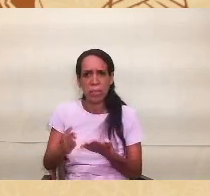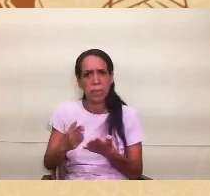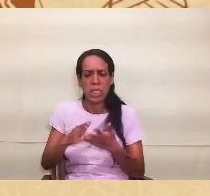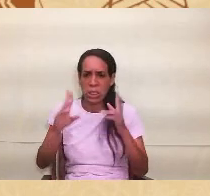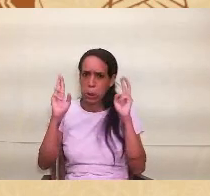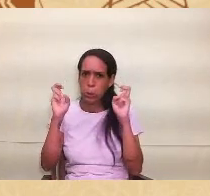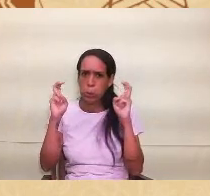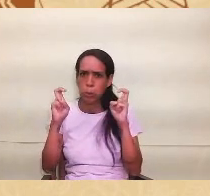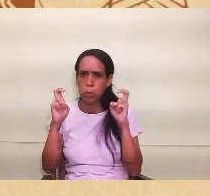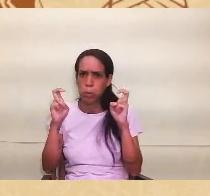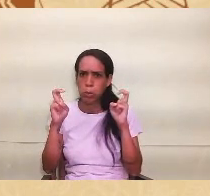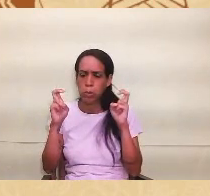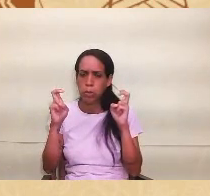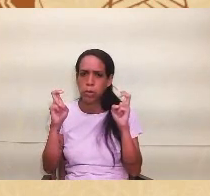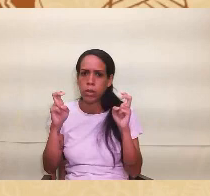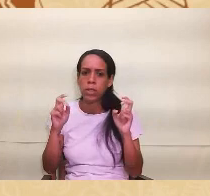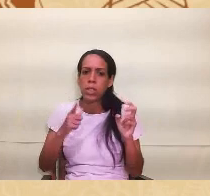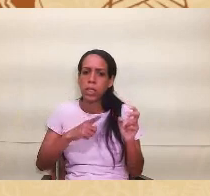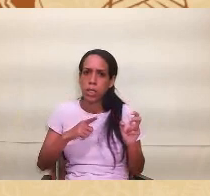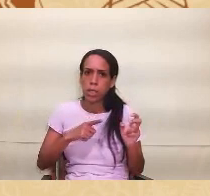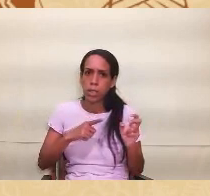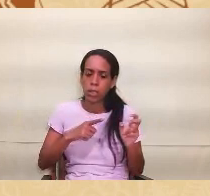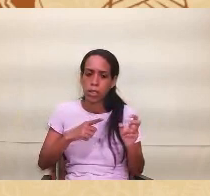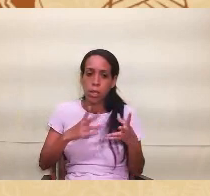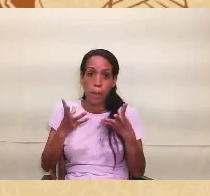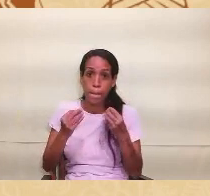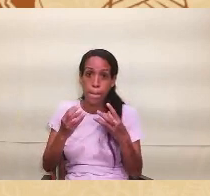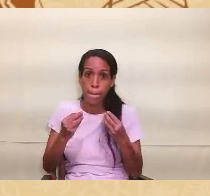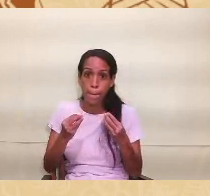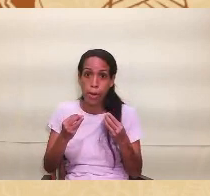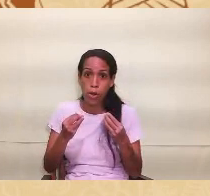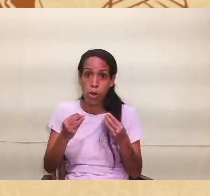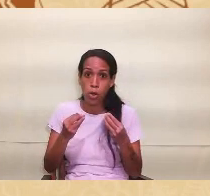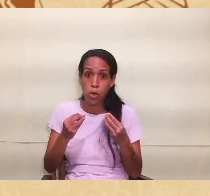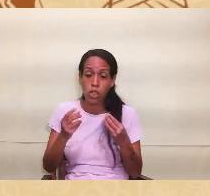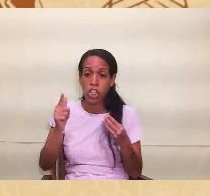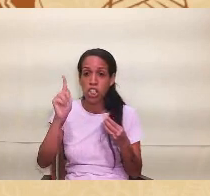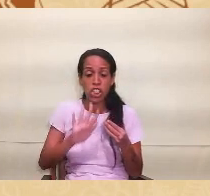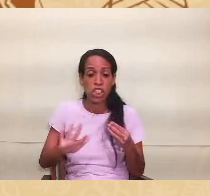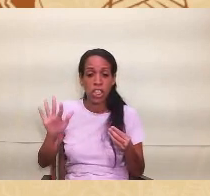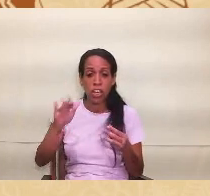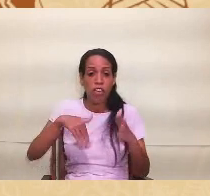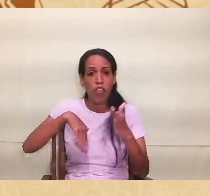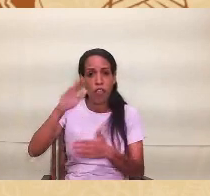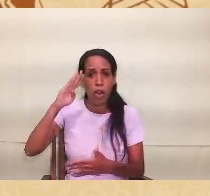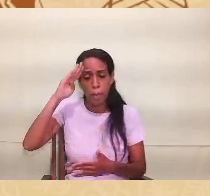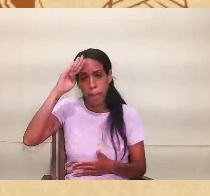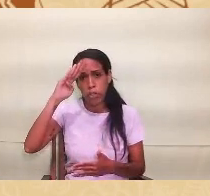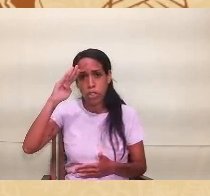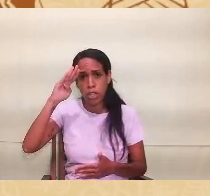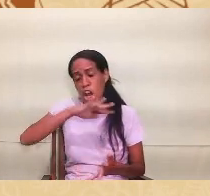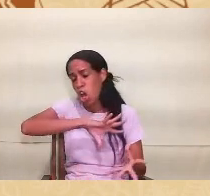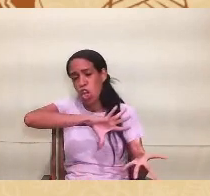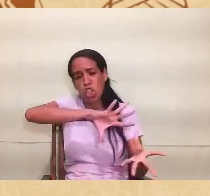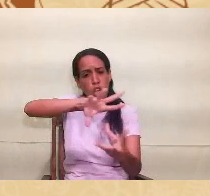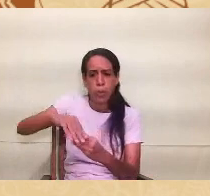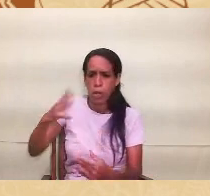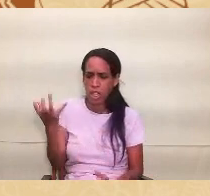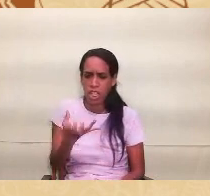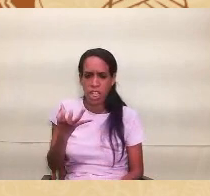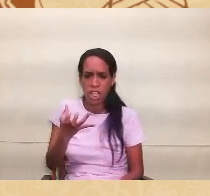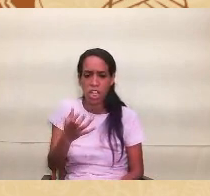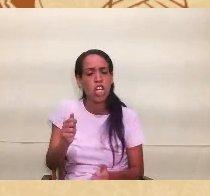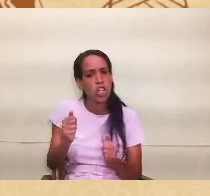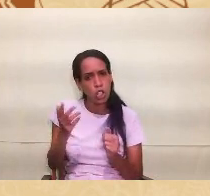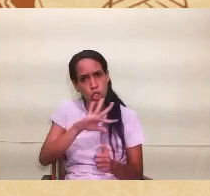dependendo. Tem lutas que são gerais, como a fora Bolsonaro é uma luta geral, né? Então, todo mundo tem que ir junto